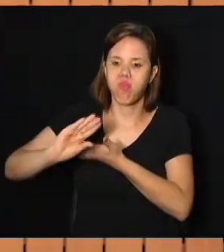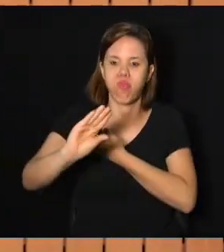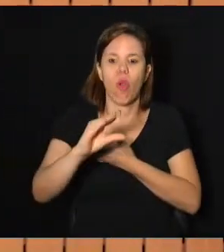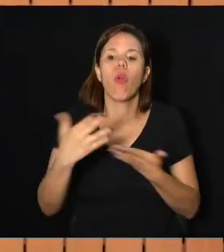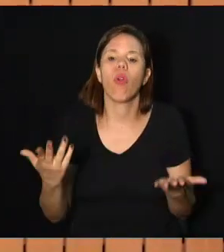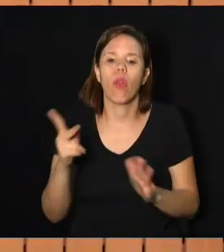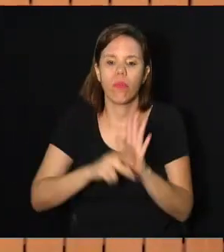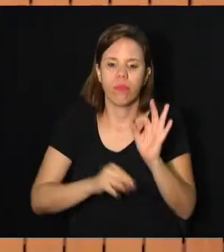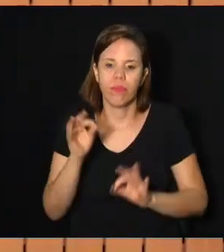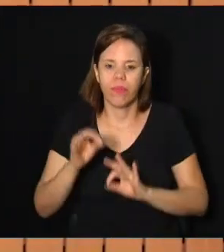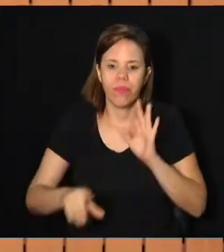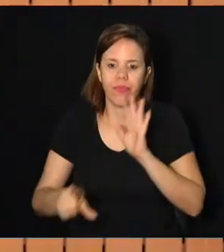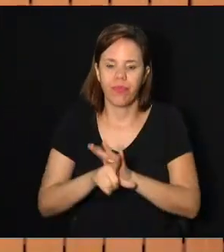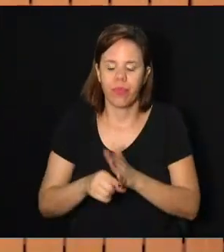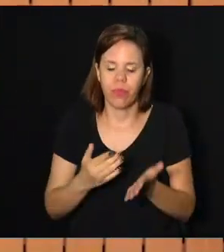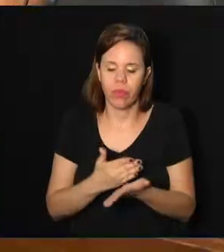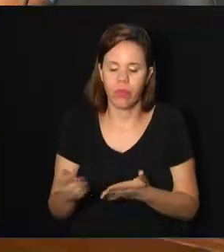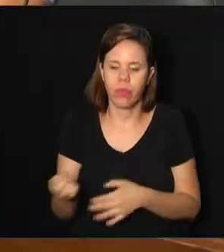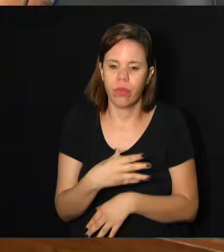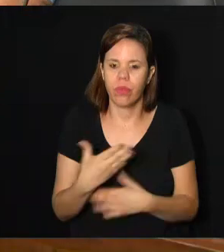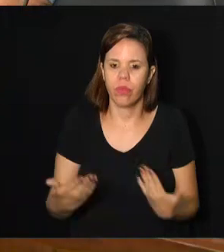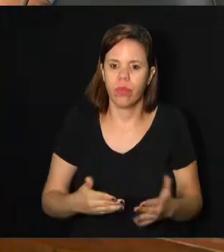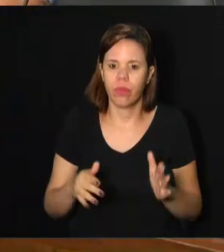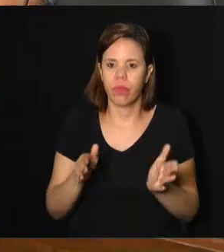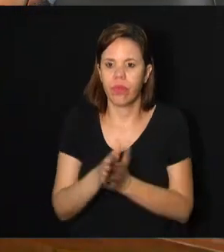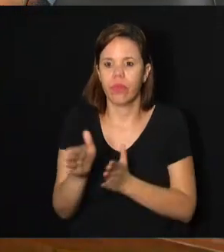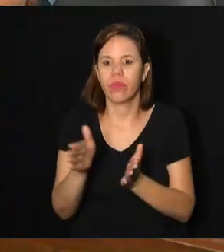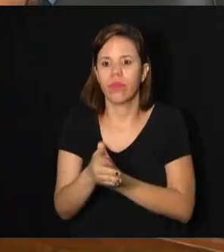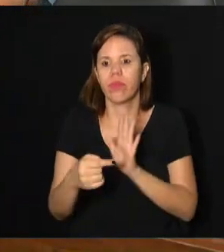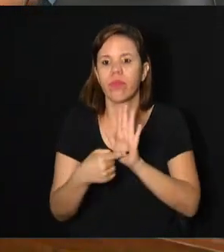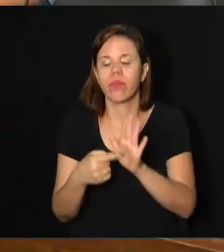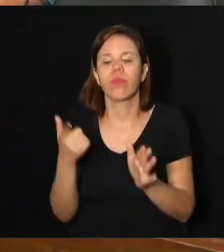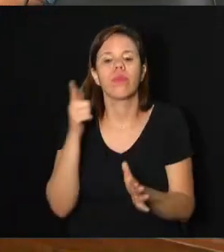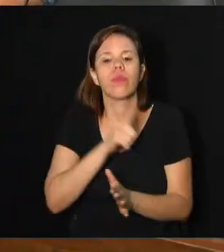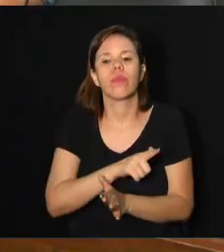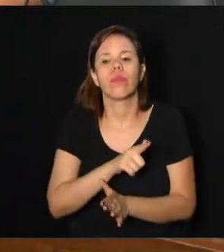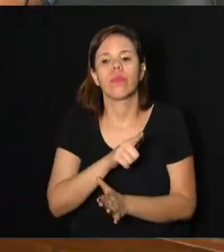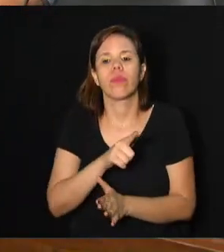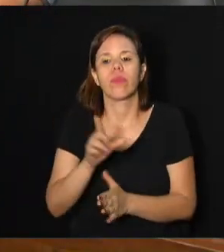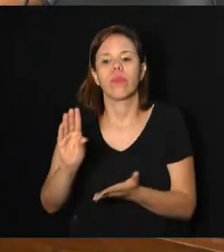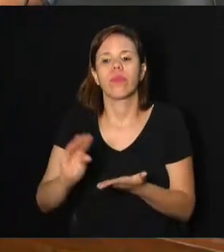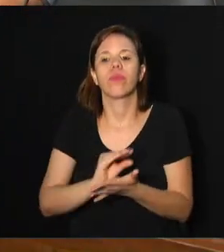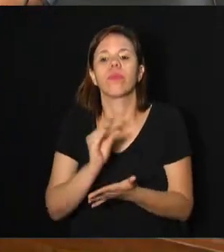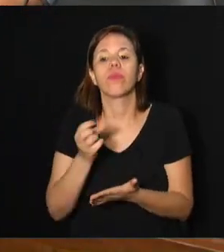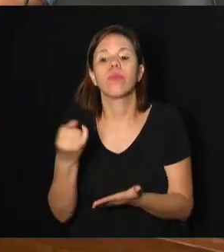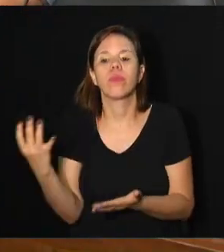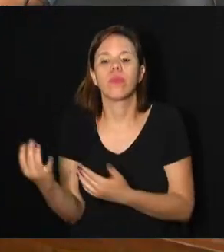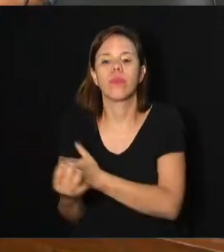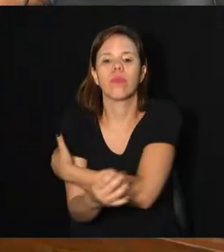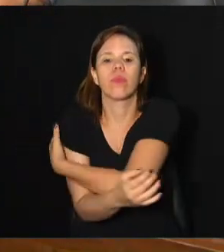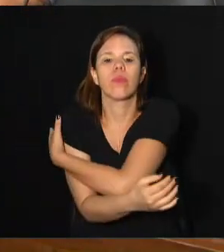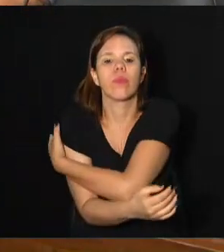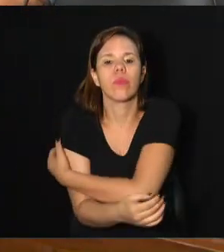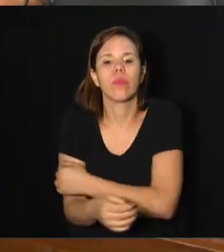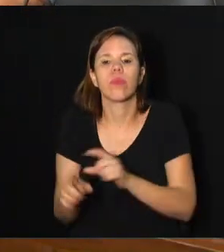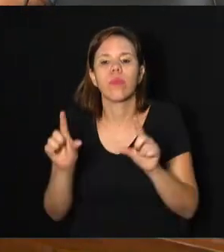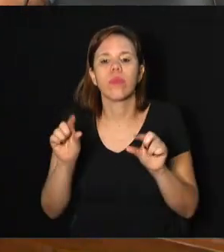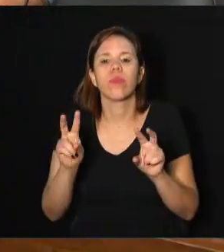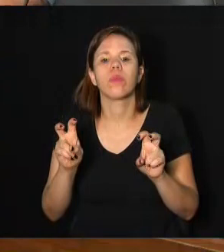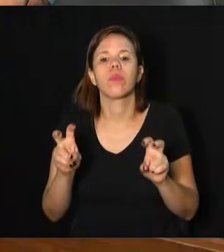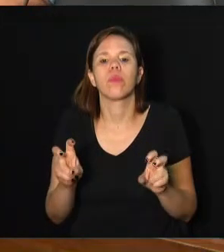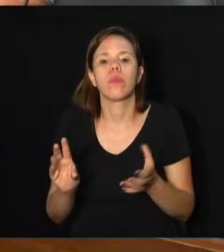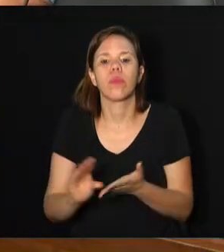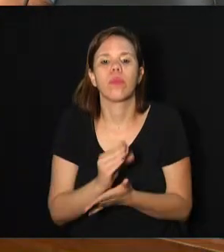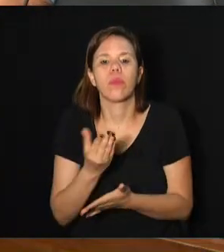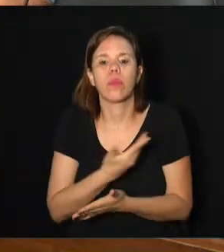lei recentemente. Então, o município tem que publicar anualmente quanto que ele ganhou, quanto que ele recebeu, melhor dizendo, a terminologia correta é recebeu, quanto que ele